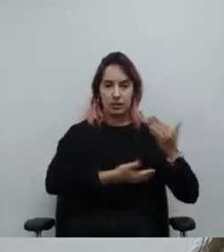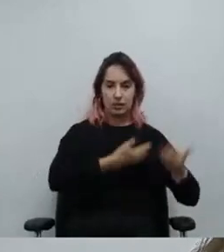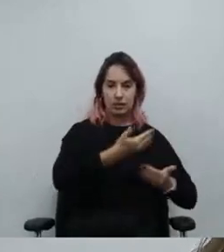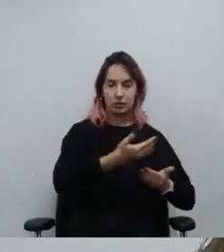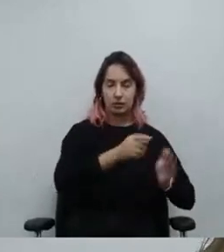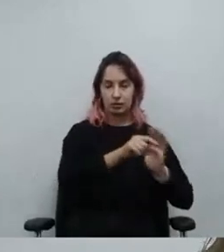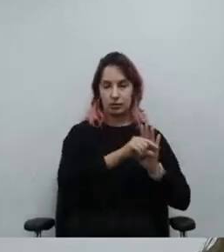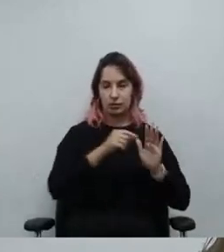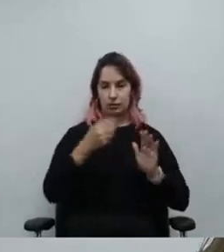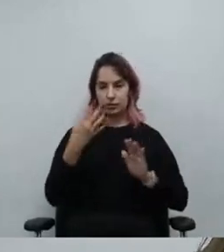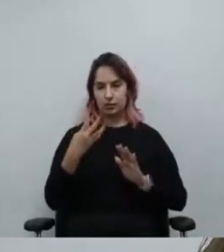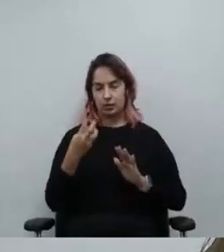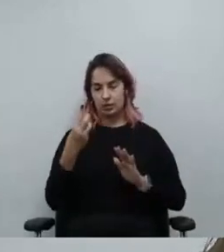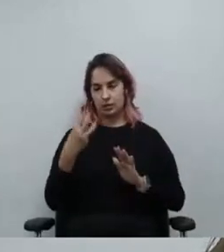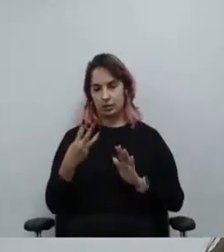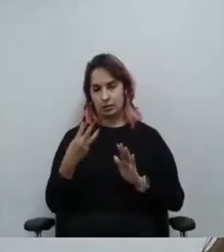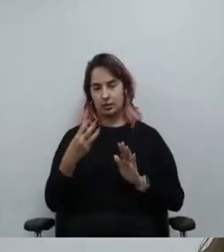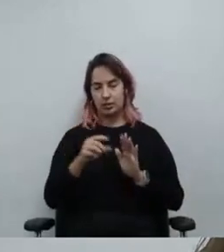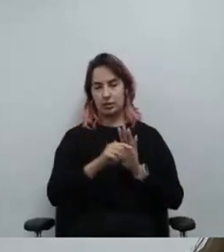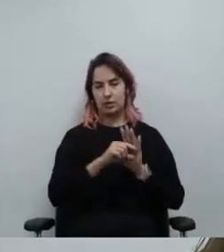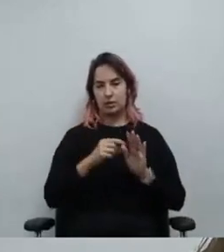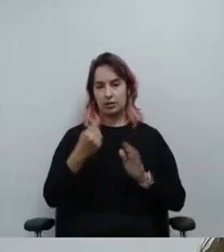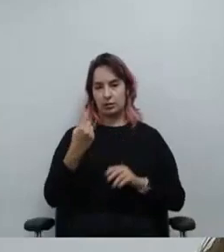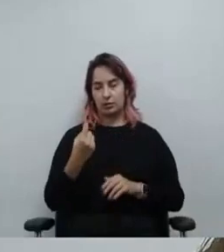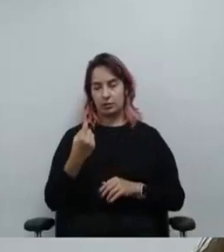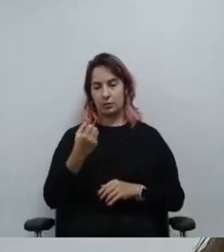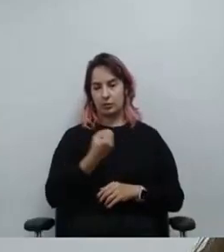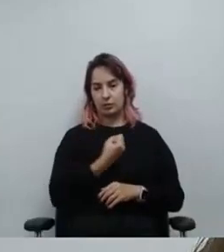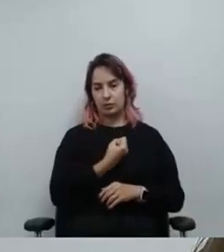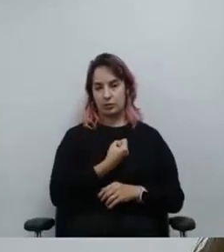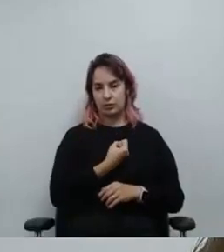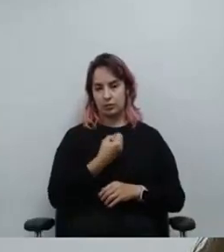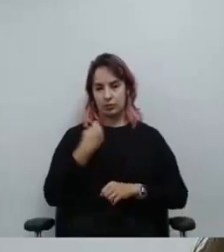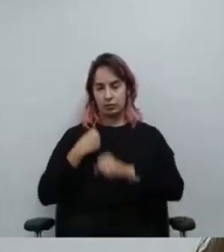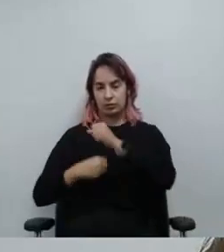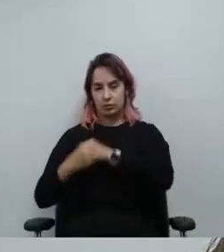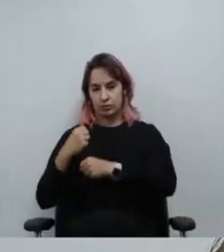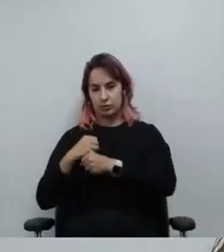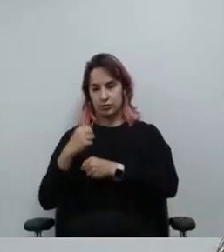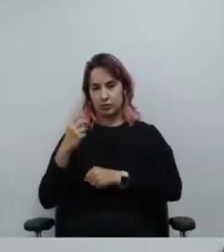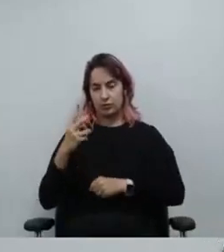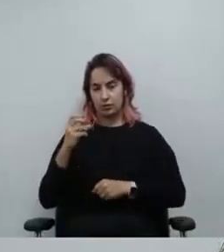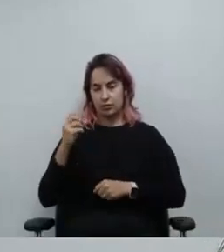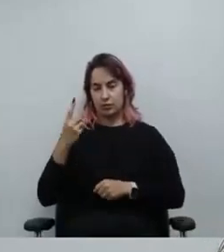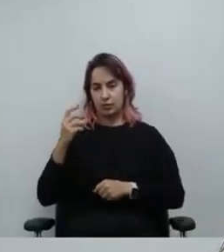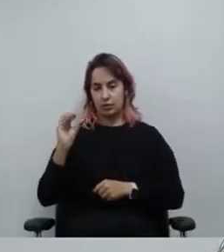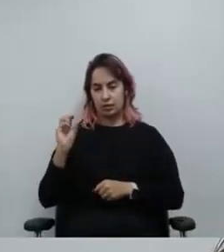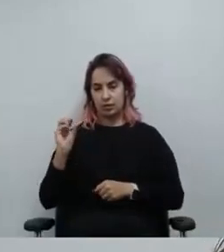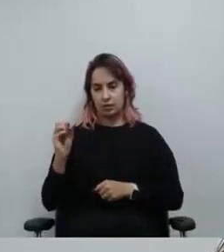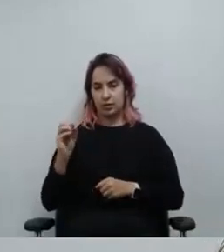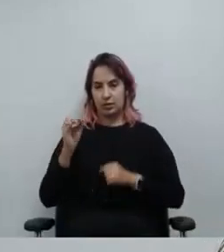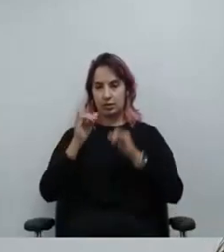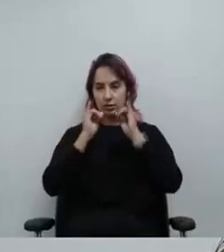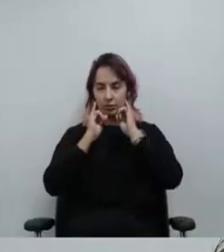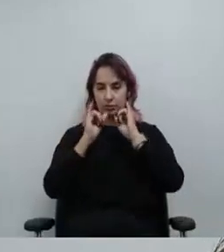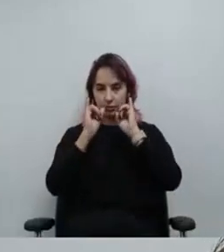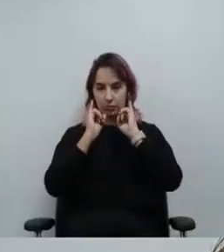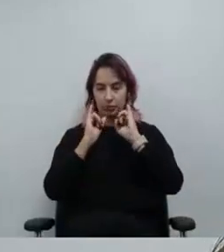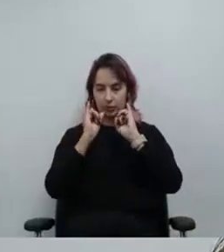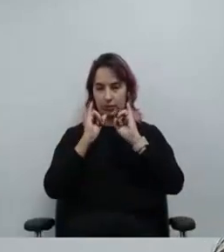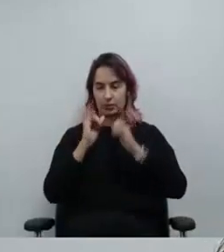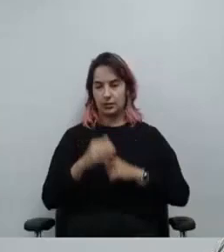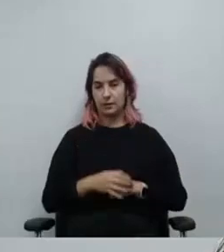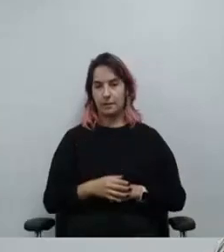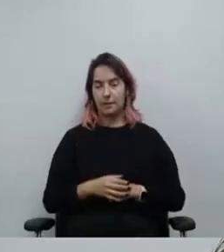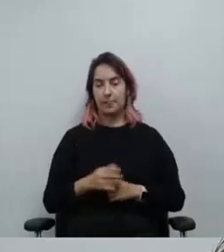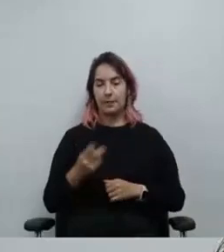parágrafo 3º, artigo 1º da deliberação CSDP número 189 de 2010. A publicação do extrato da sessão acima mencionado do